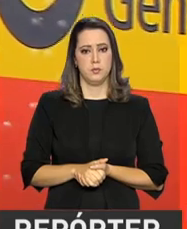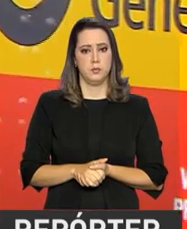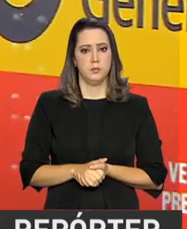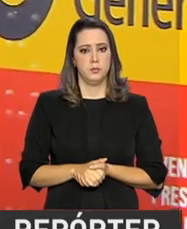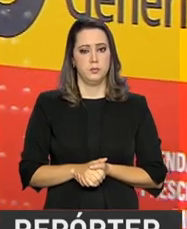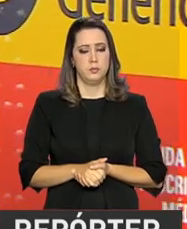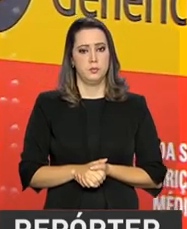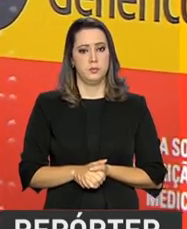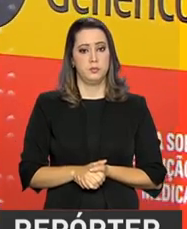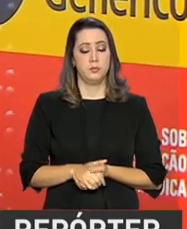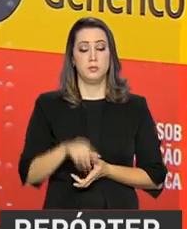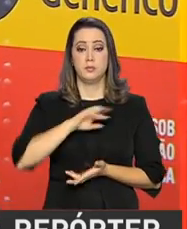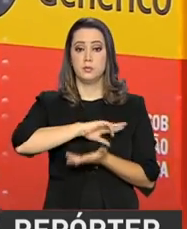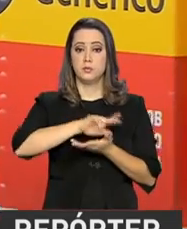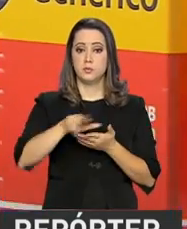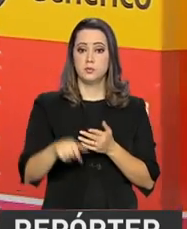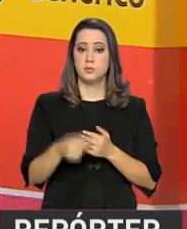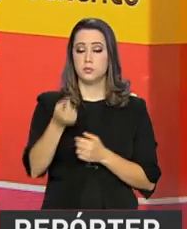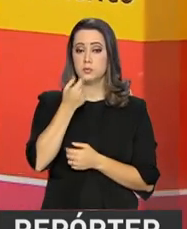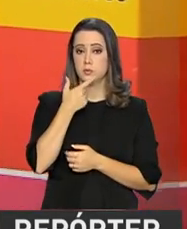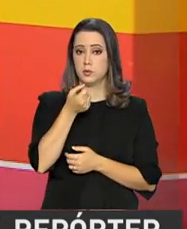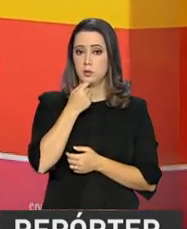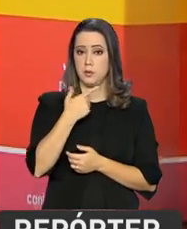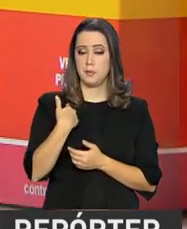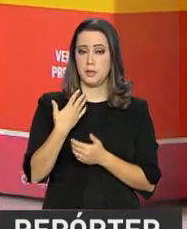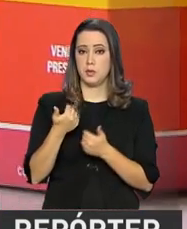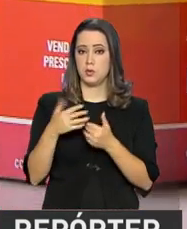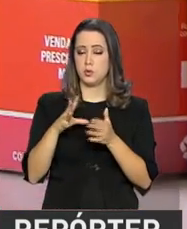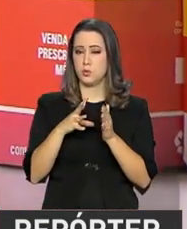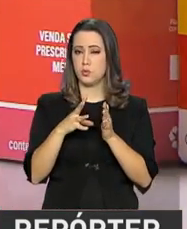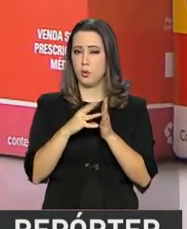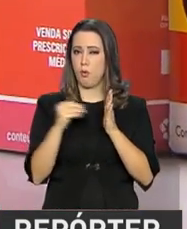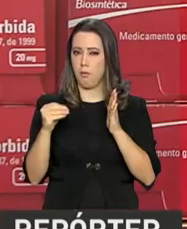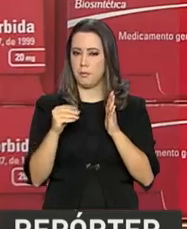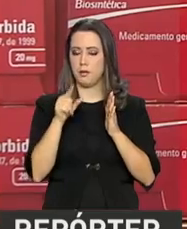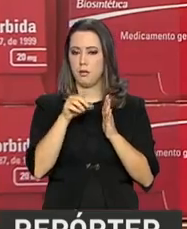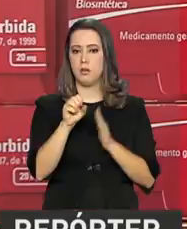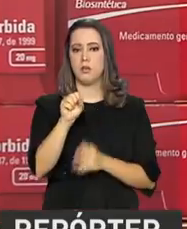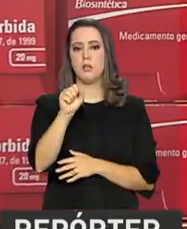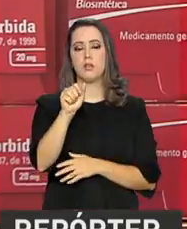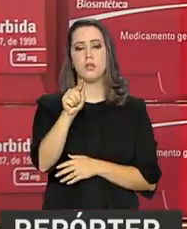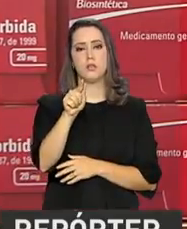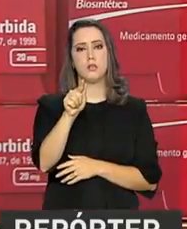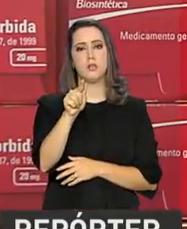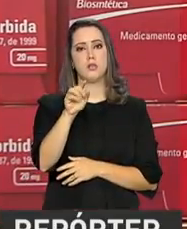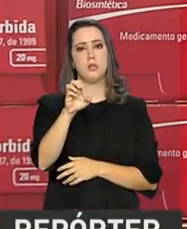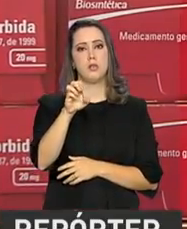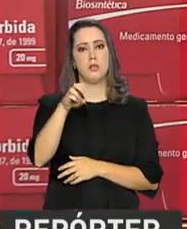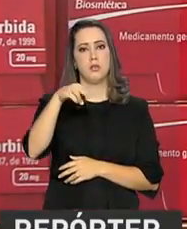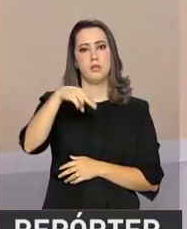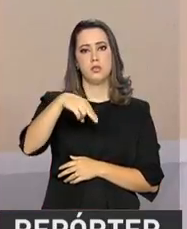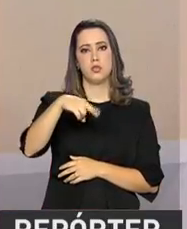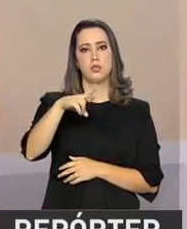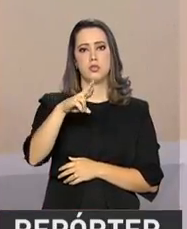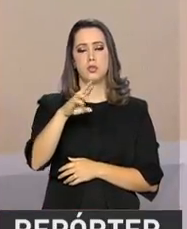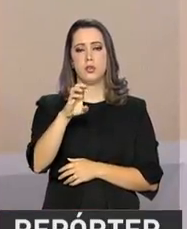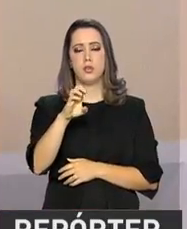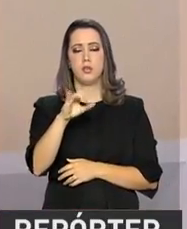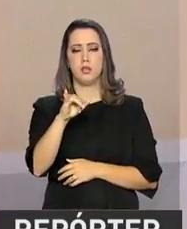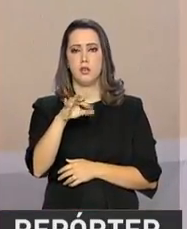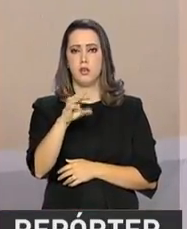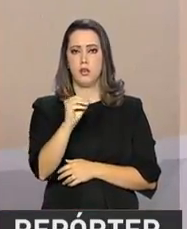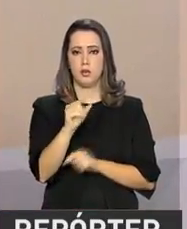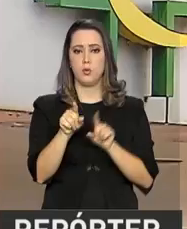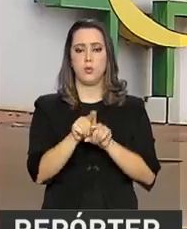os genéricos foram os produtos mais vendidos pela indústria farmacêutica brasileira em 2016 segundo o